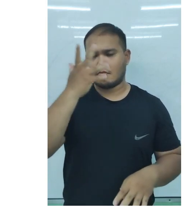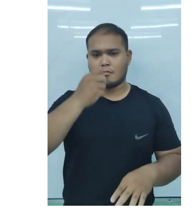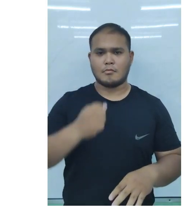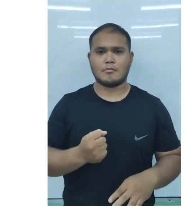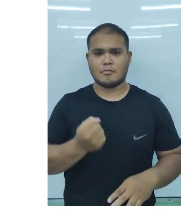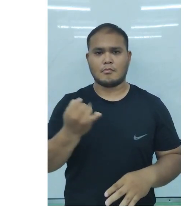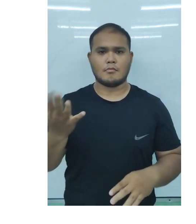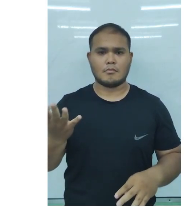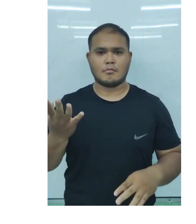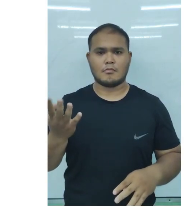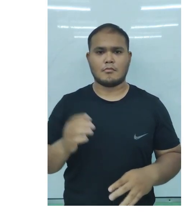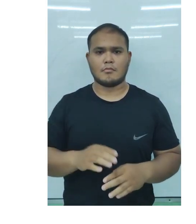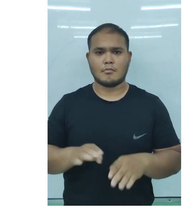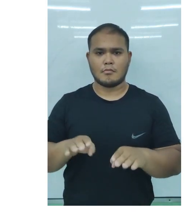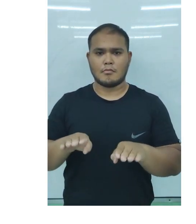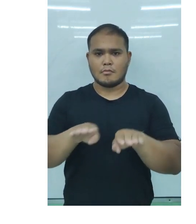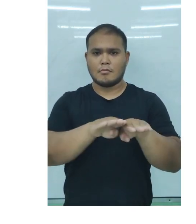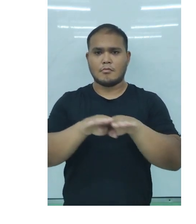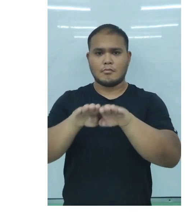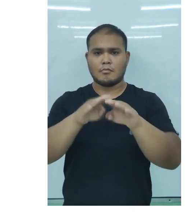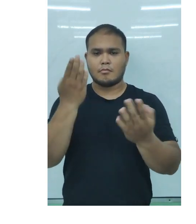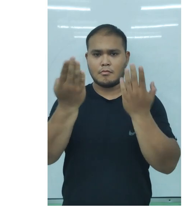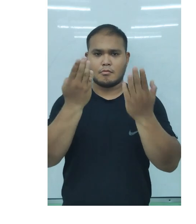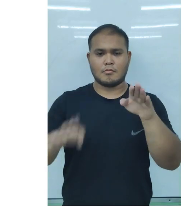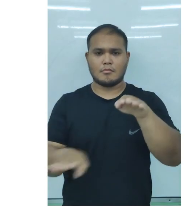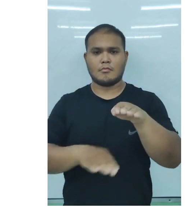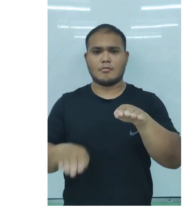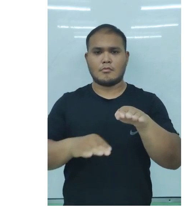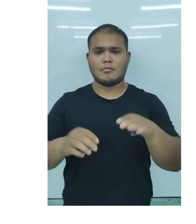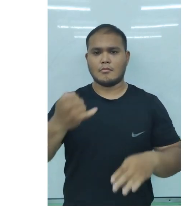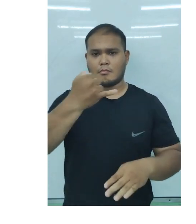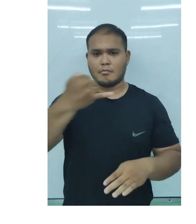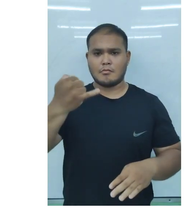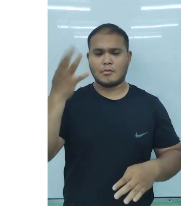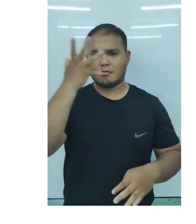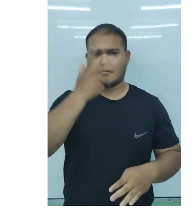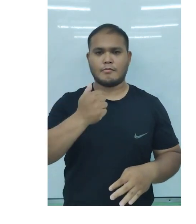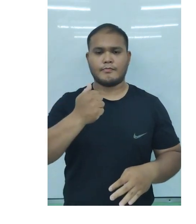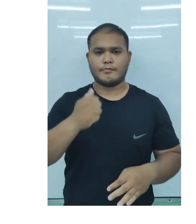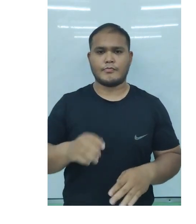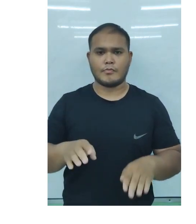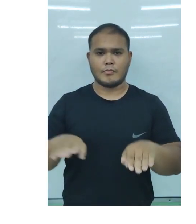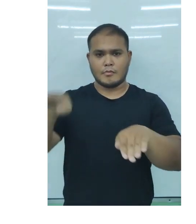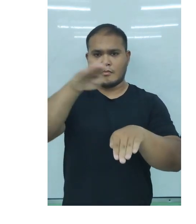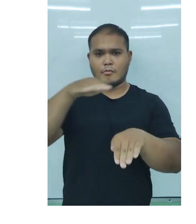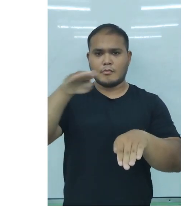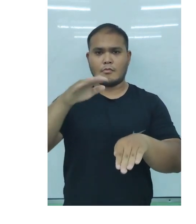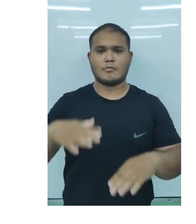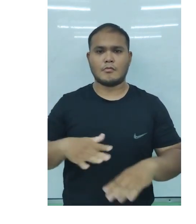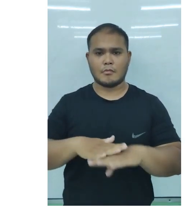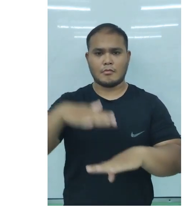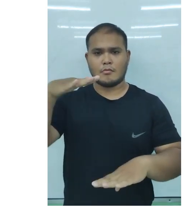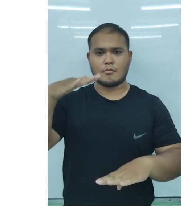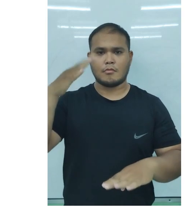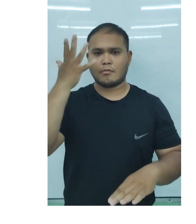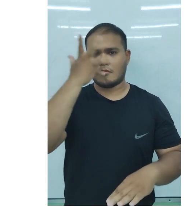No comparativo de inferioridade, menos belo. E no de superioridade, mais belo,